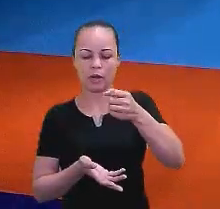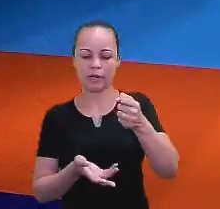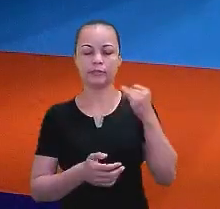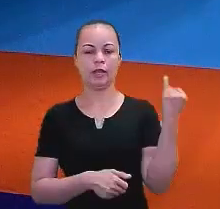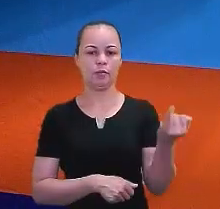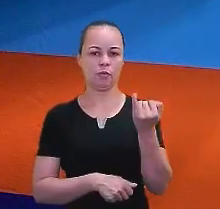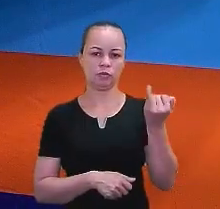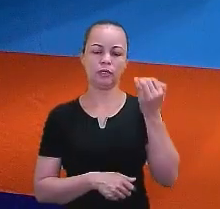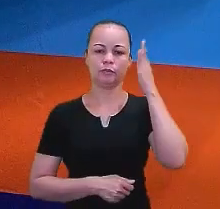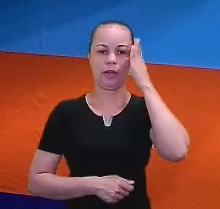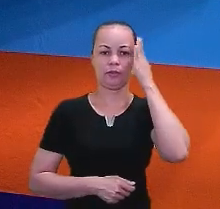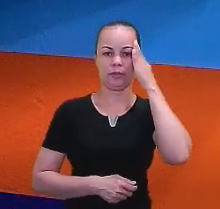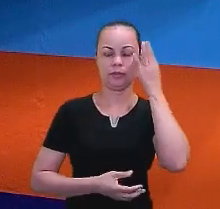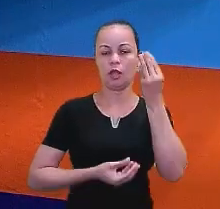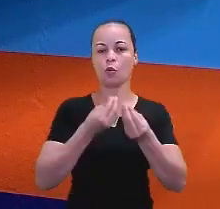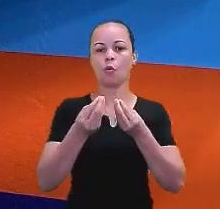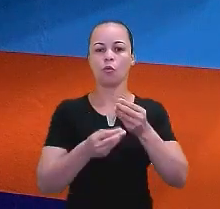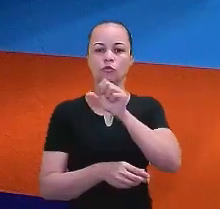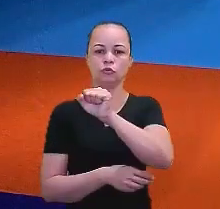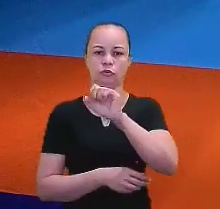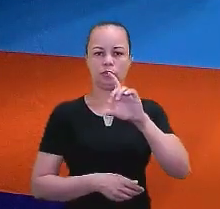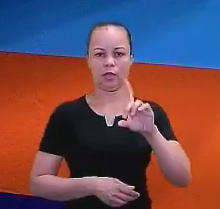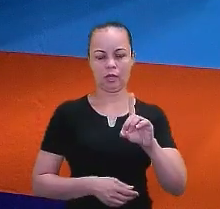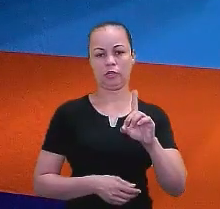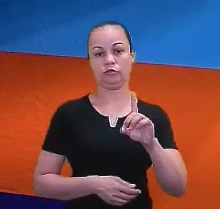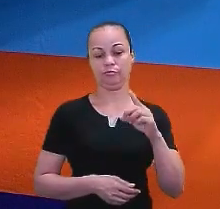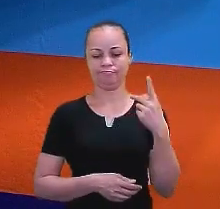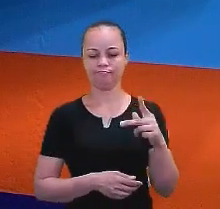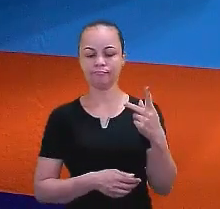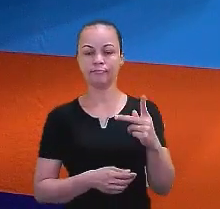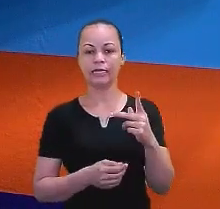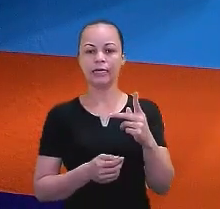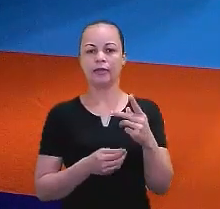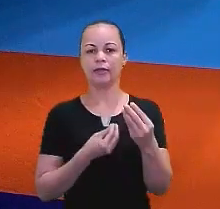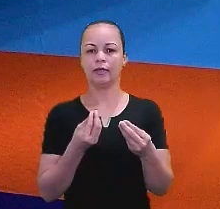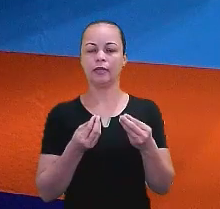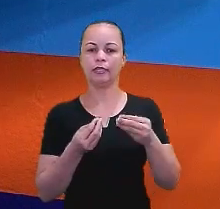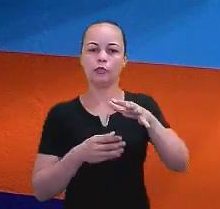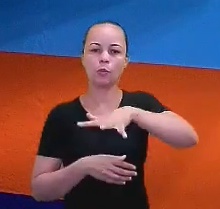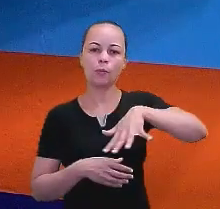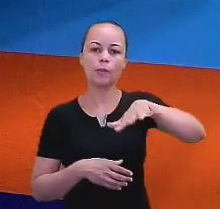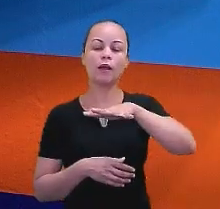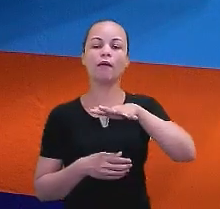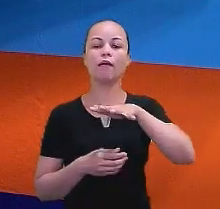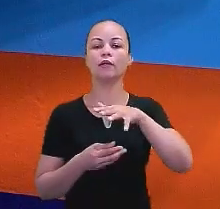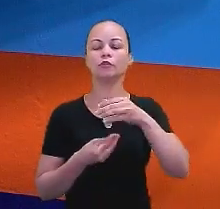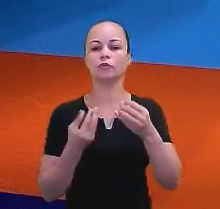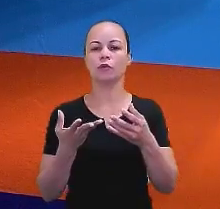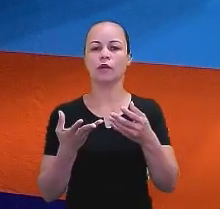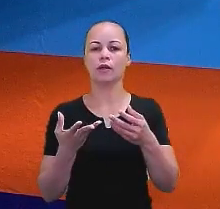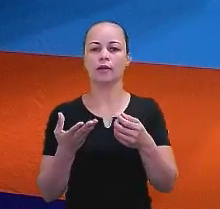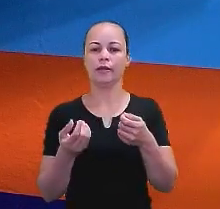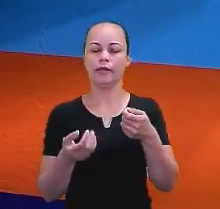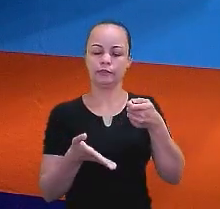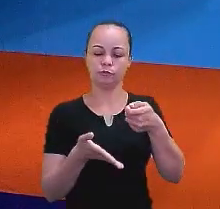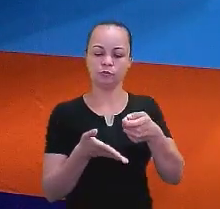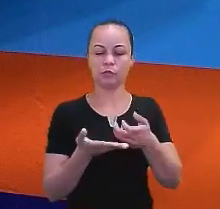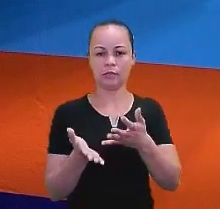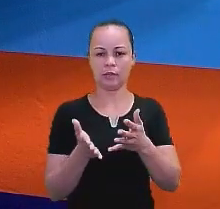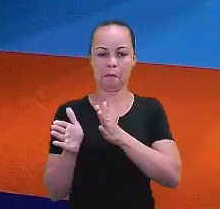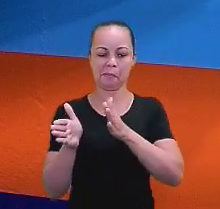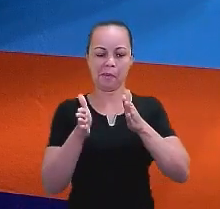para entendermos como o Sudeste, no plano nacional, ele desponta a partir